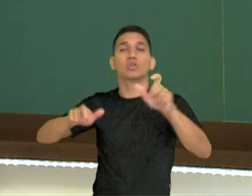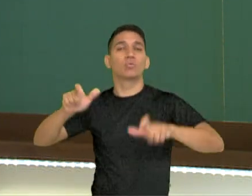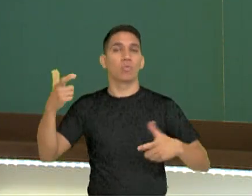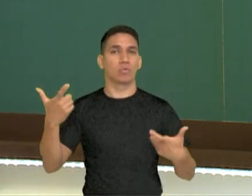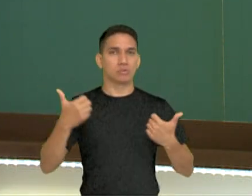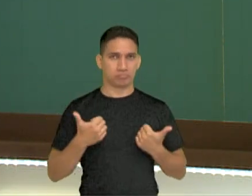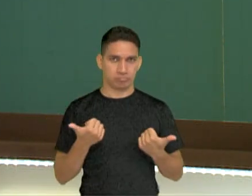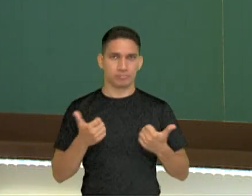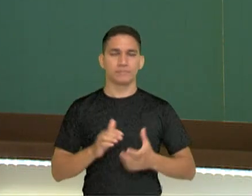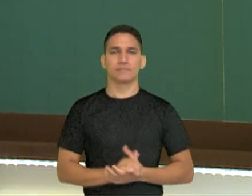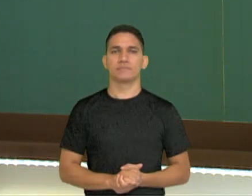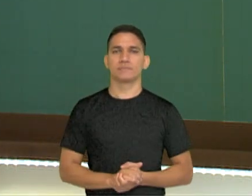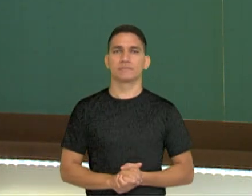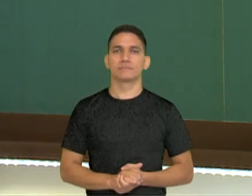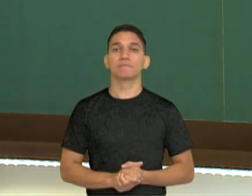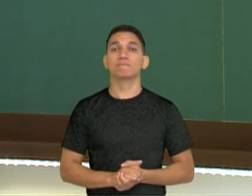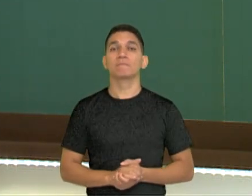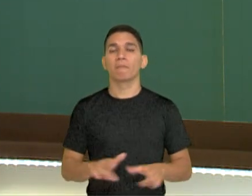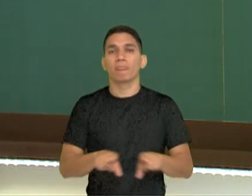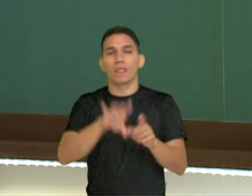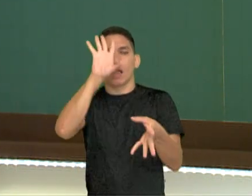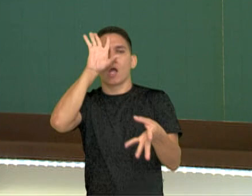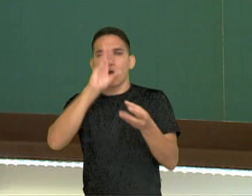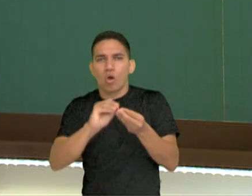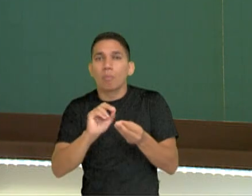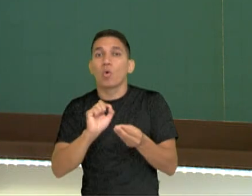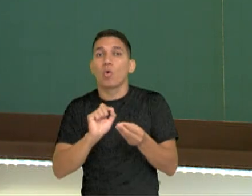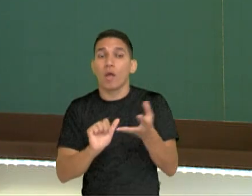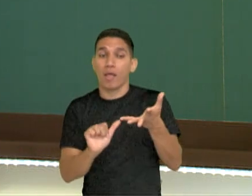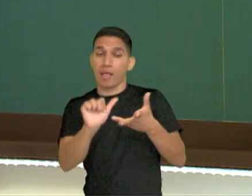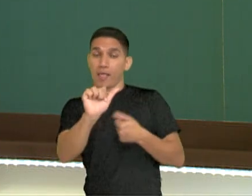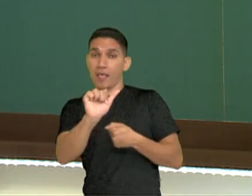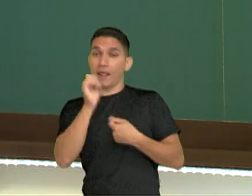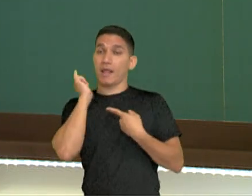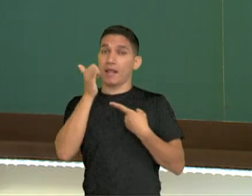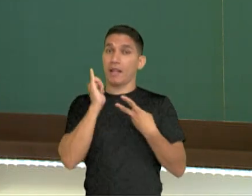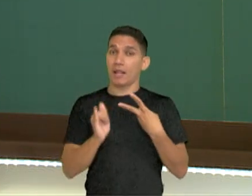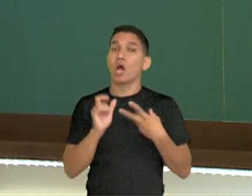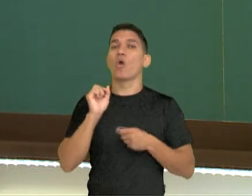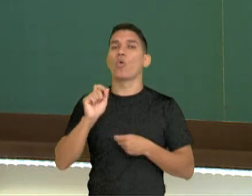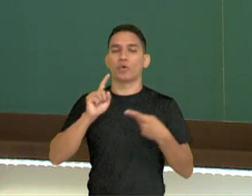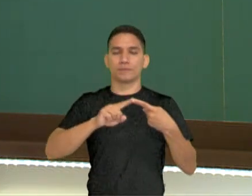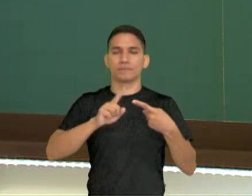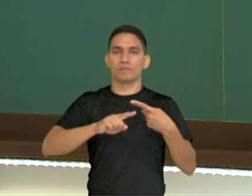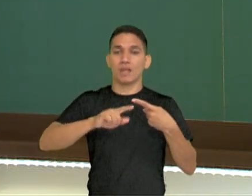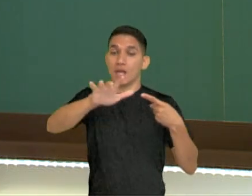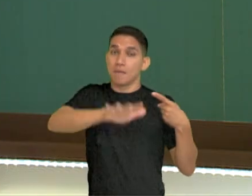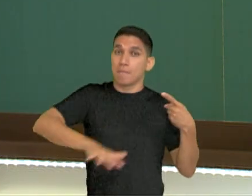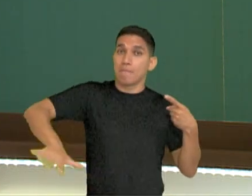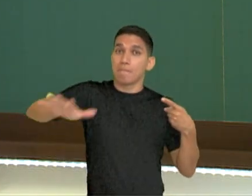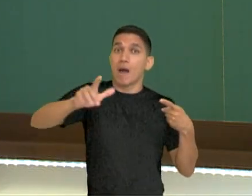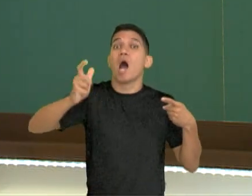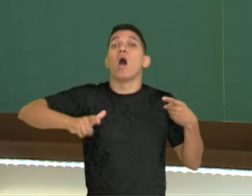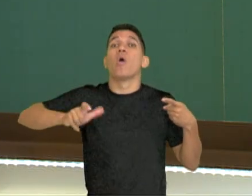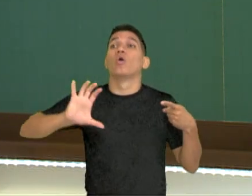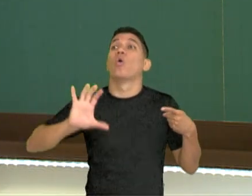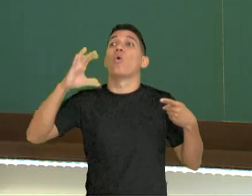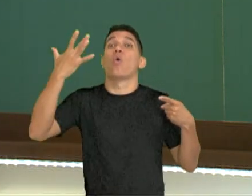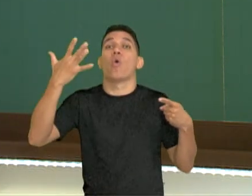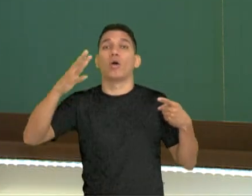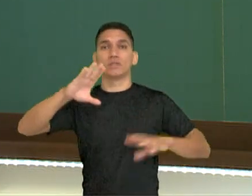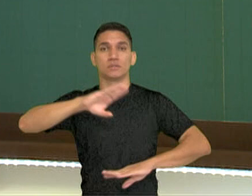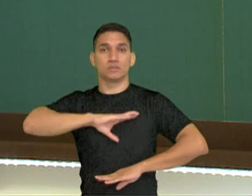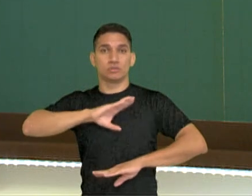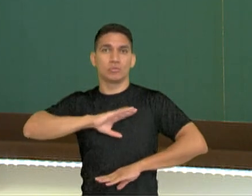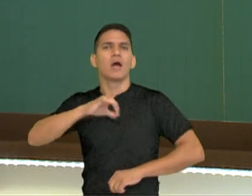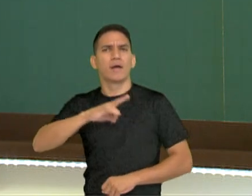outros, certo? Compreendemos dois elementos da narrativa, que é o espaço onde ocorrem as cenas, né,